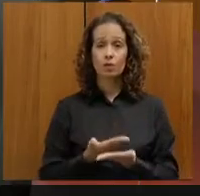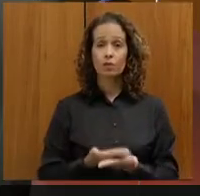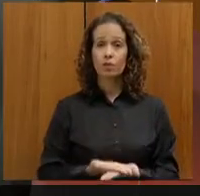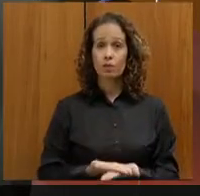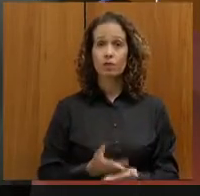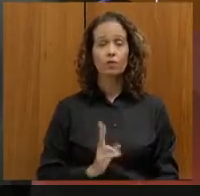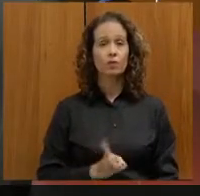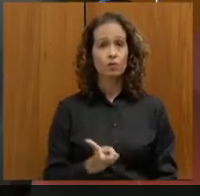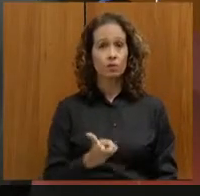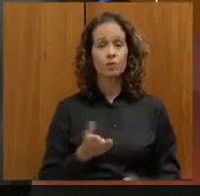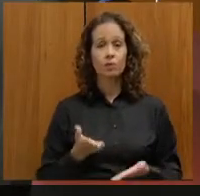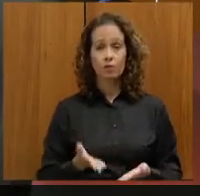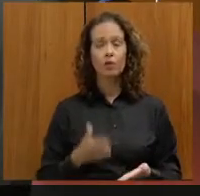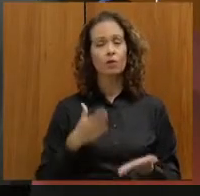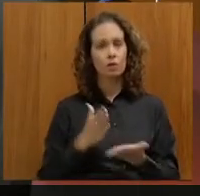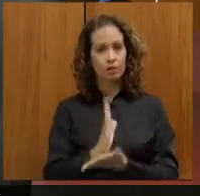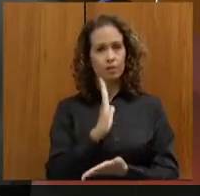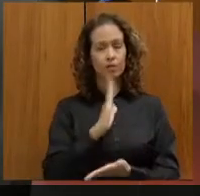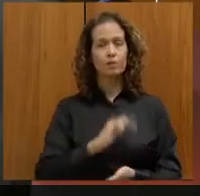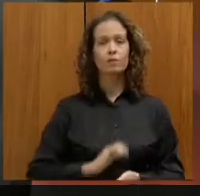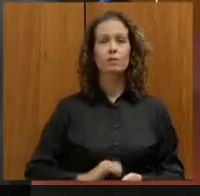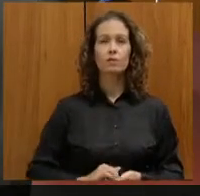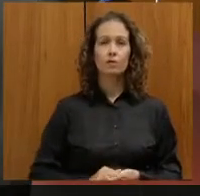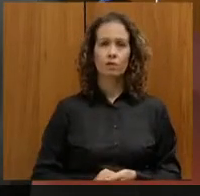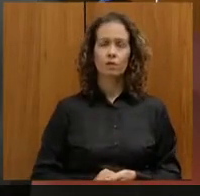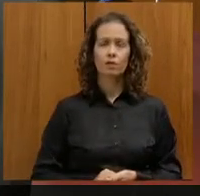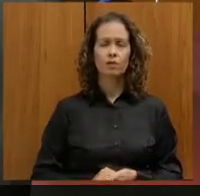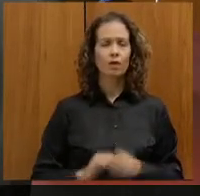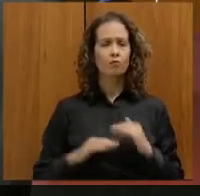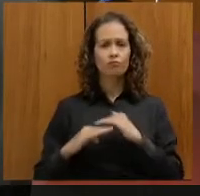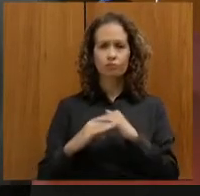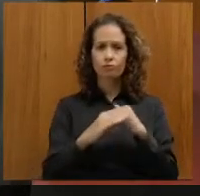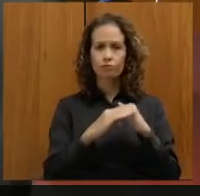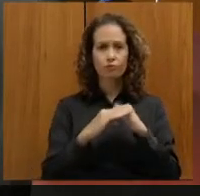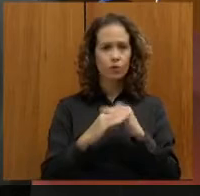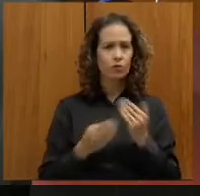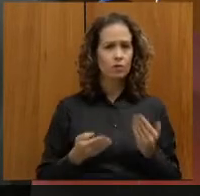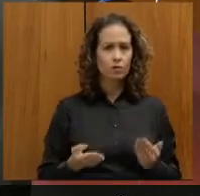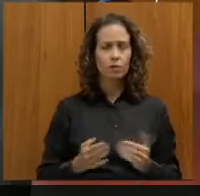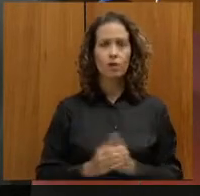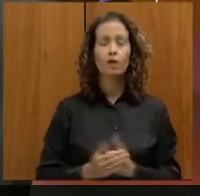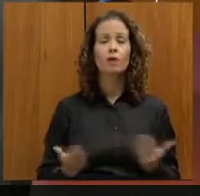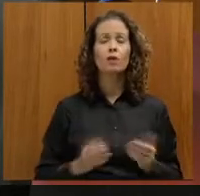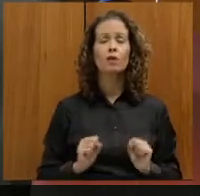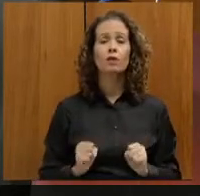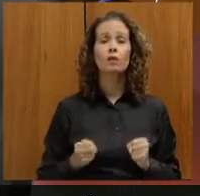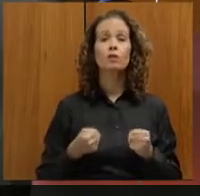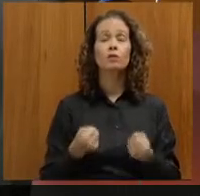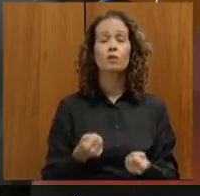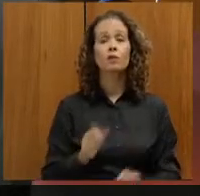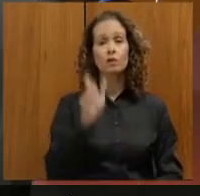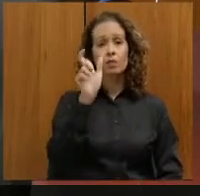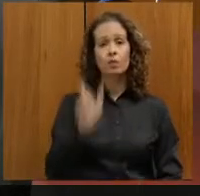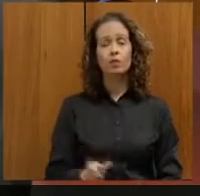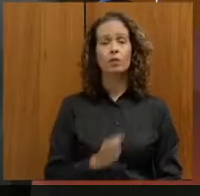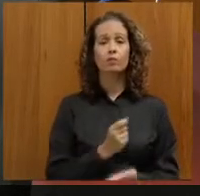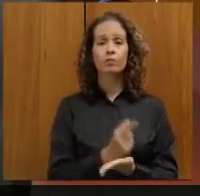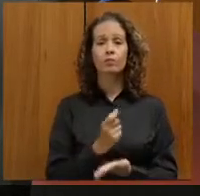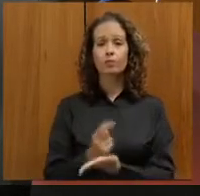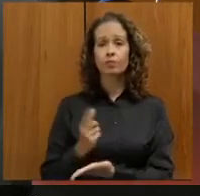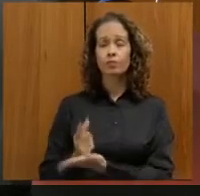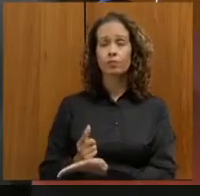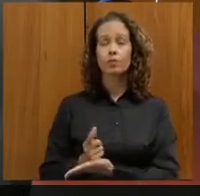com e aprovado aqui tá tudo igual né agora Defesa do Consumidor e contribuinte